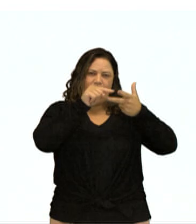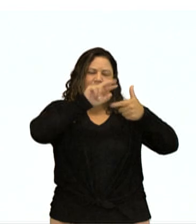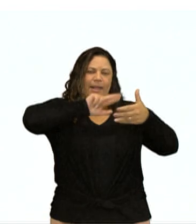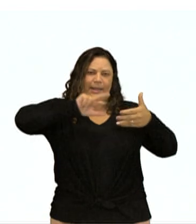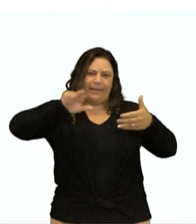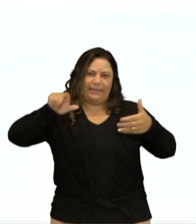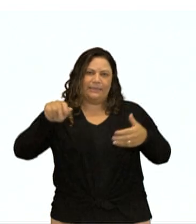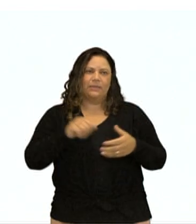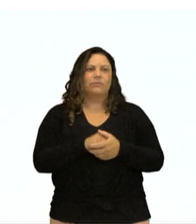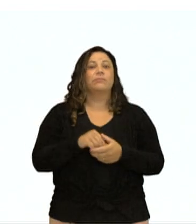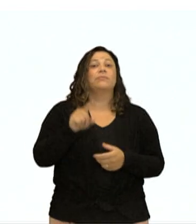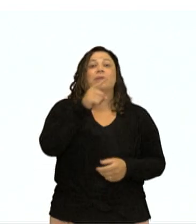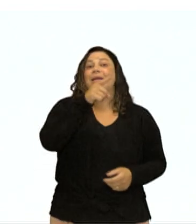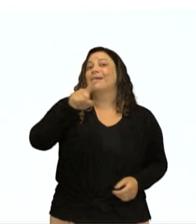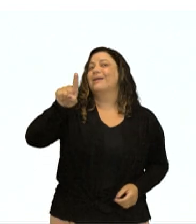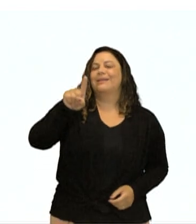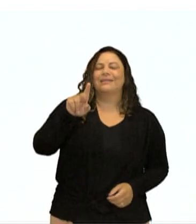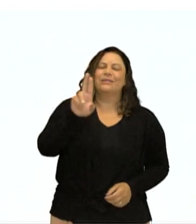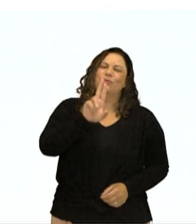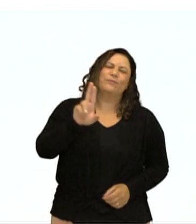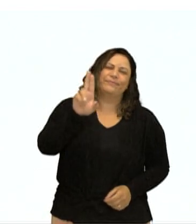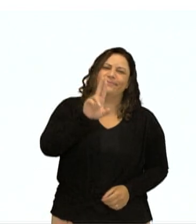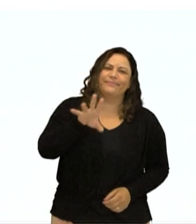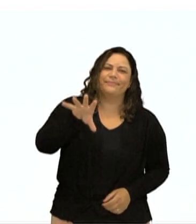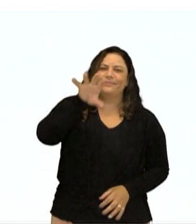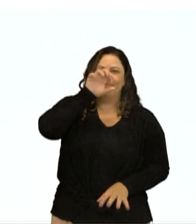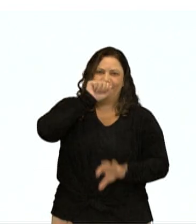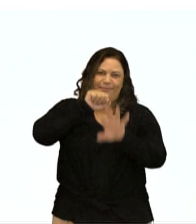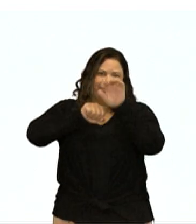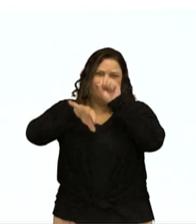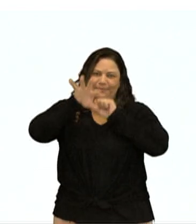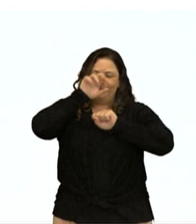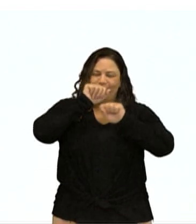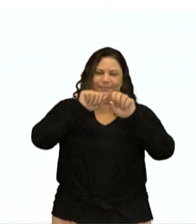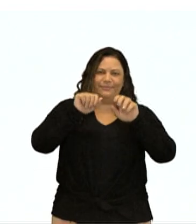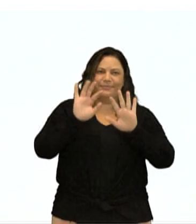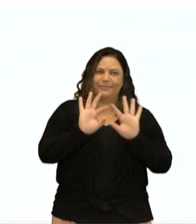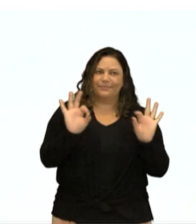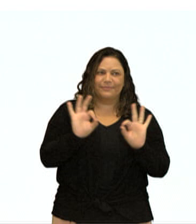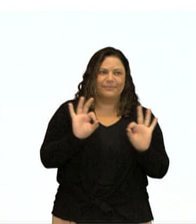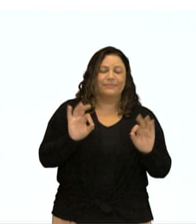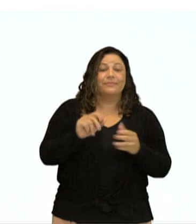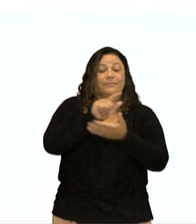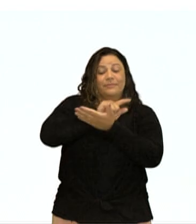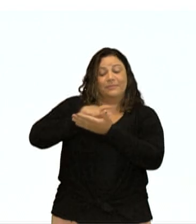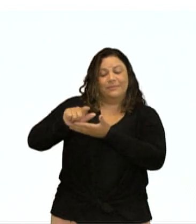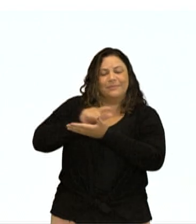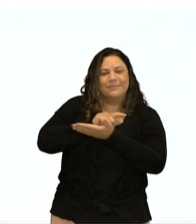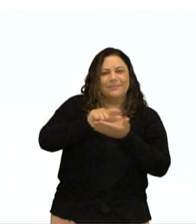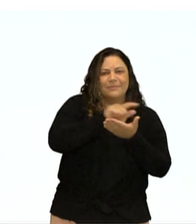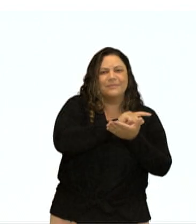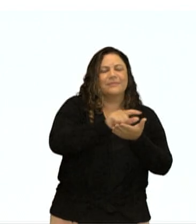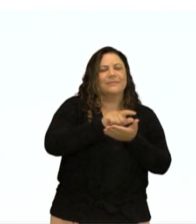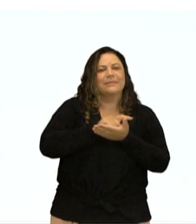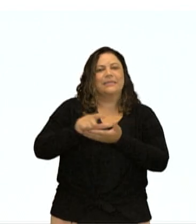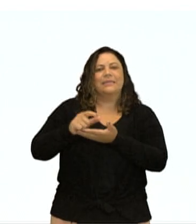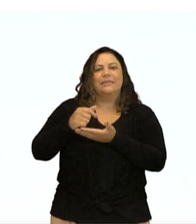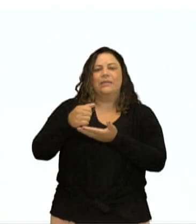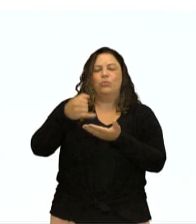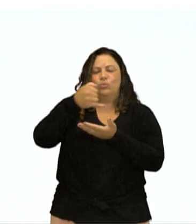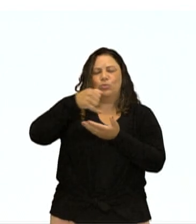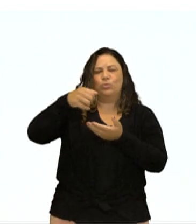necessariamente ela não vai utilizar o oxigênio do ambiente. Por isso, limpar os ferimentos com água